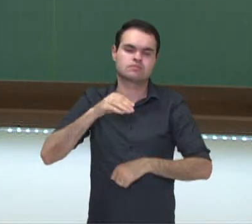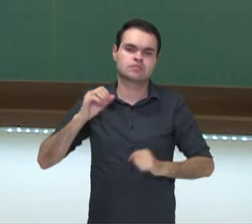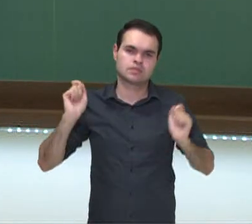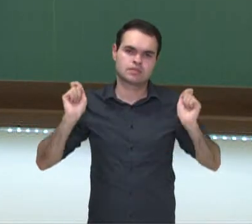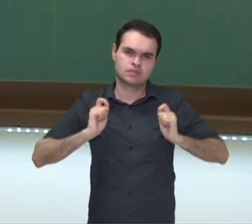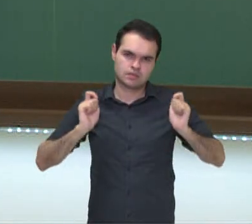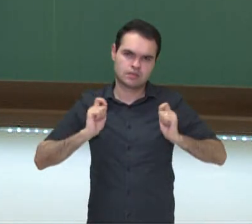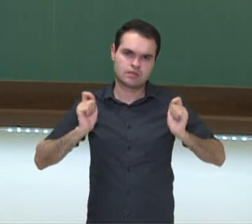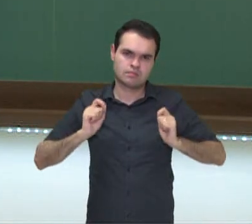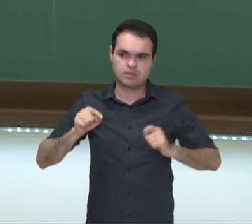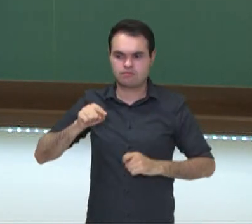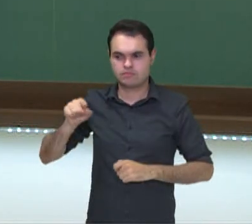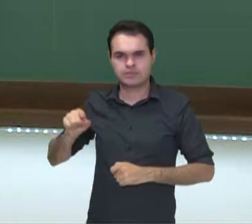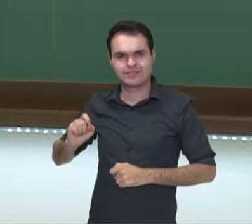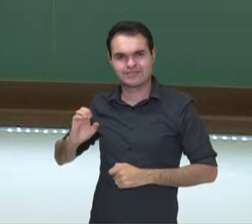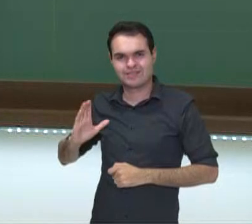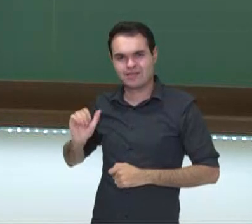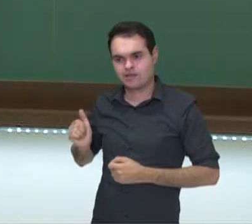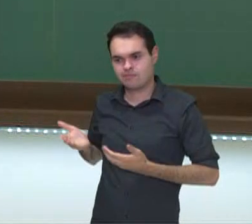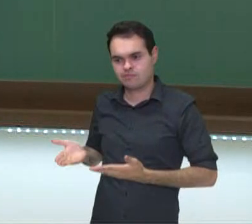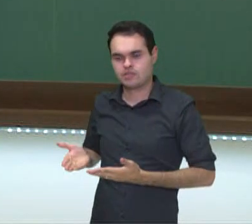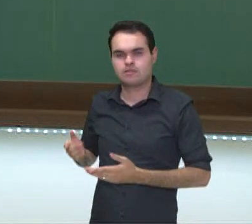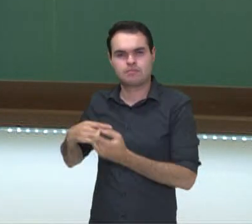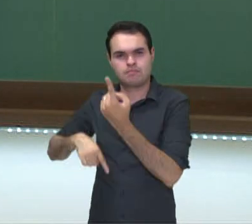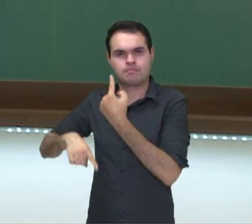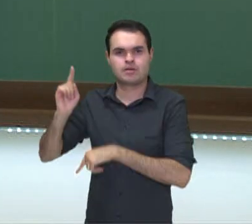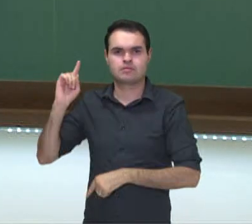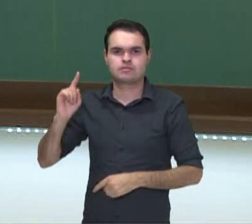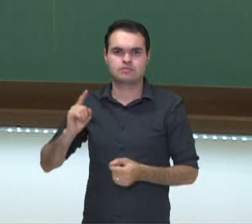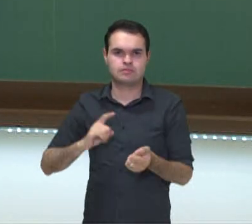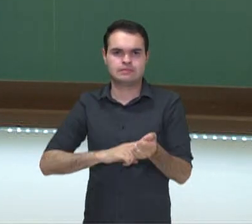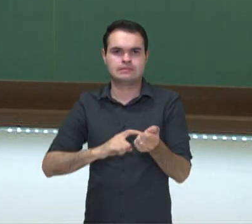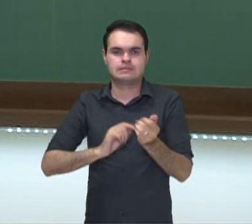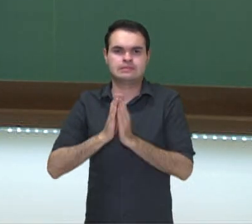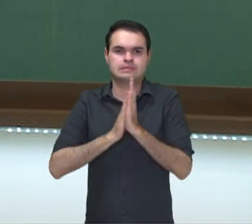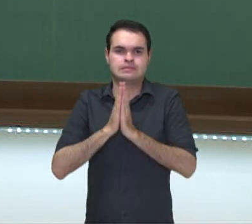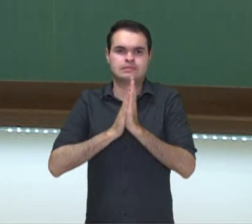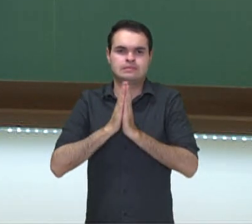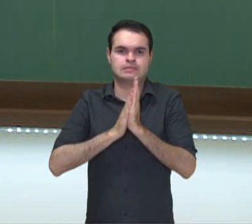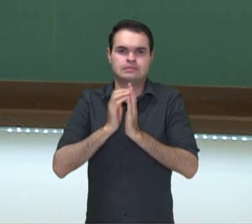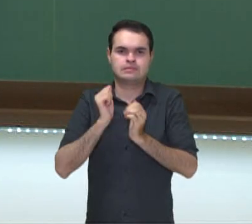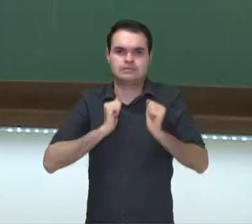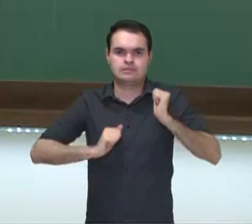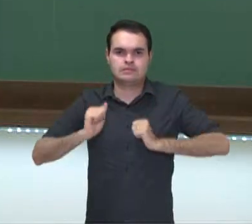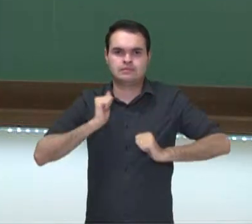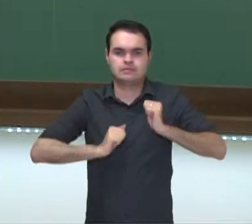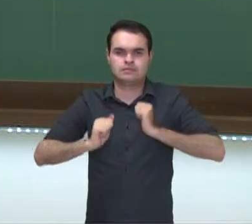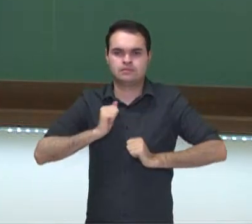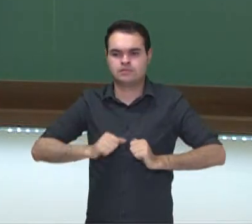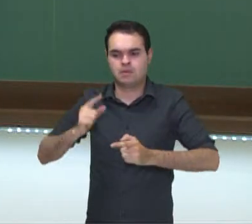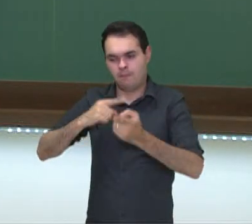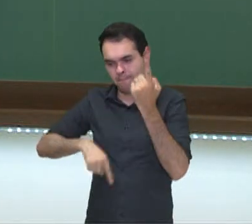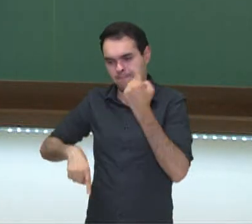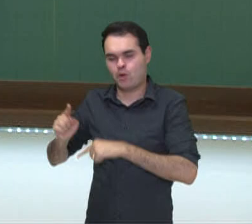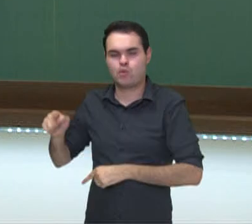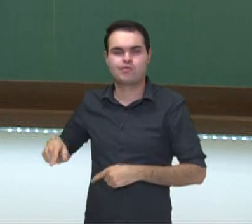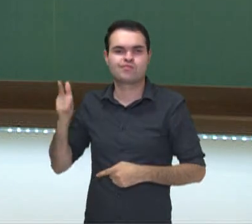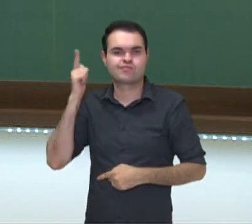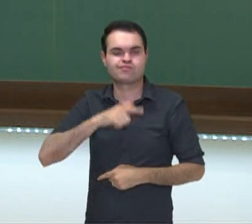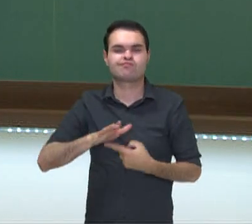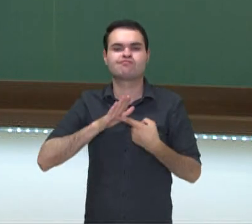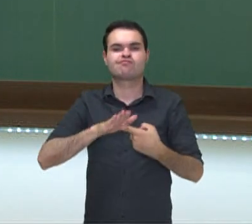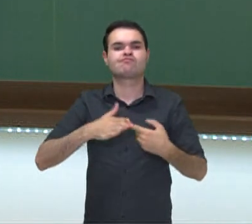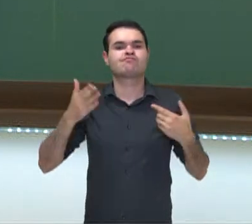podemos dar para o Zeca acabar com toda essa ansiedade e conseguir apresentar o trabalho de uma forma